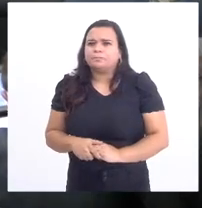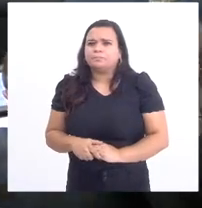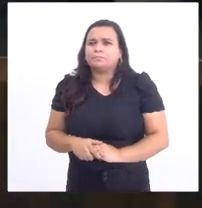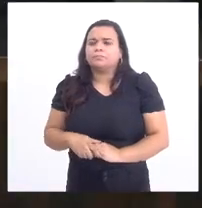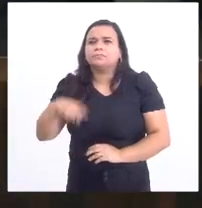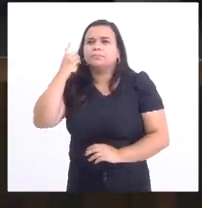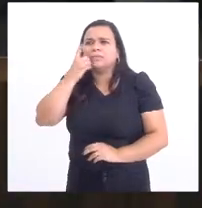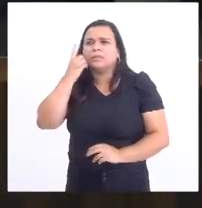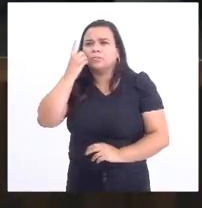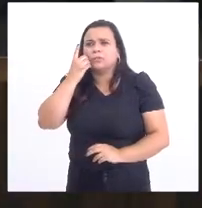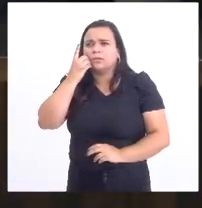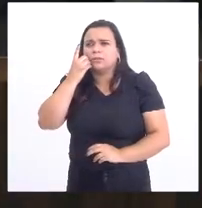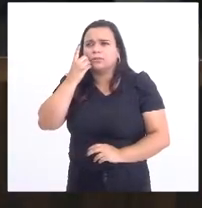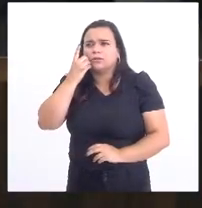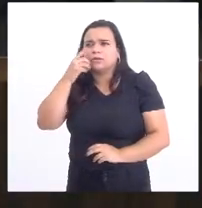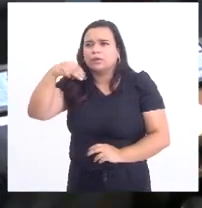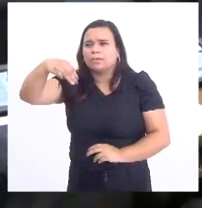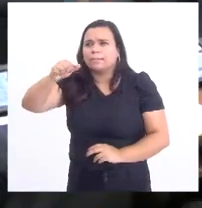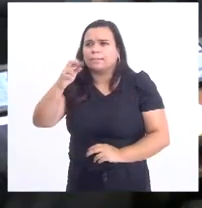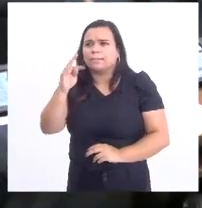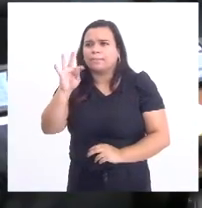Deputada enfermeira... Marta Rocha, ok.